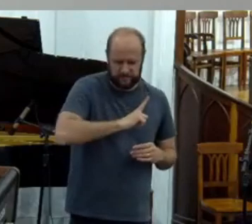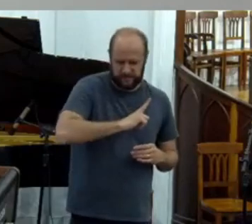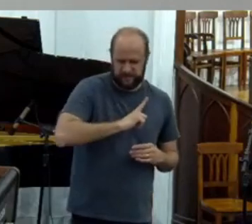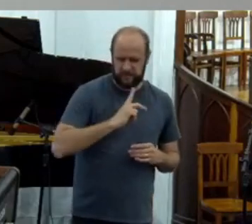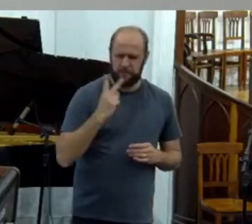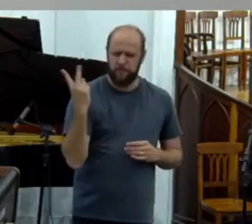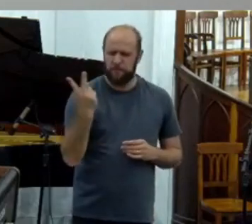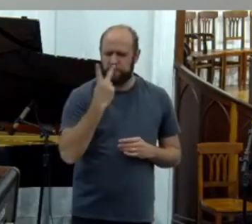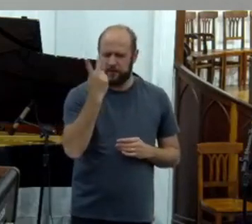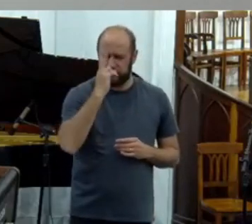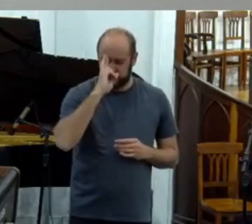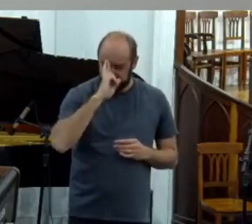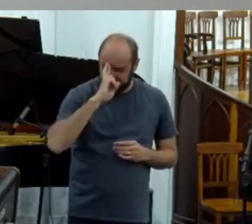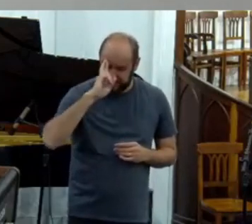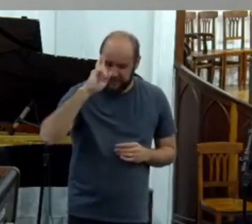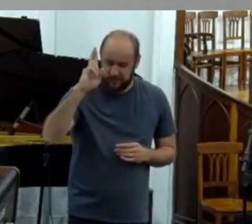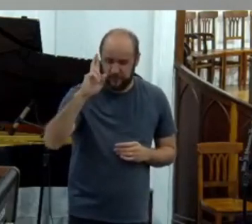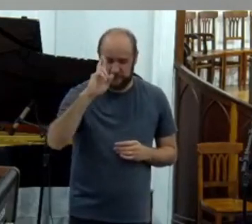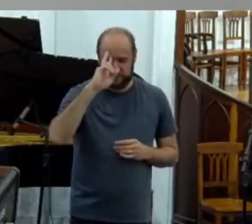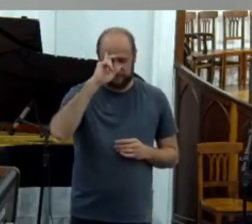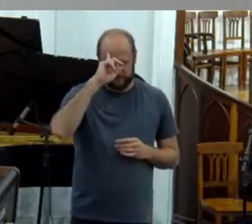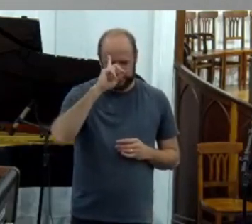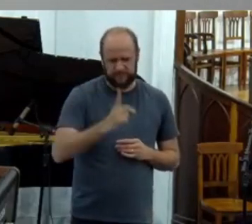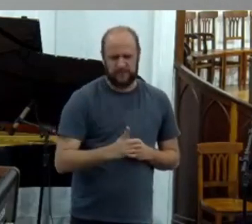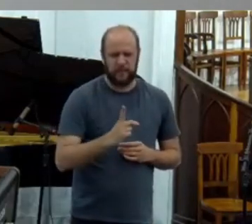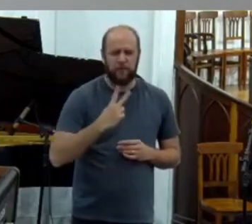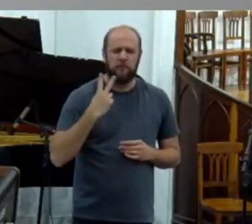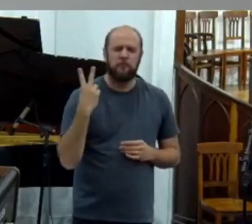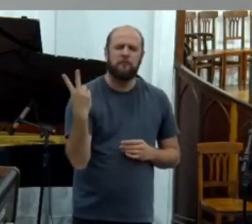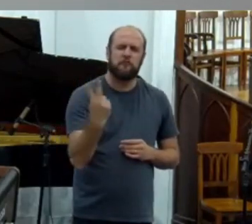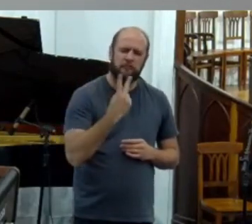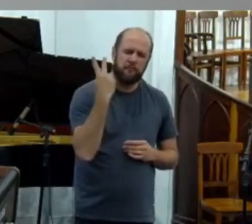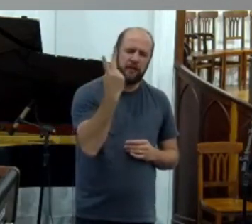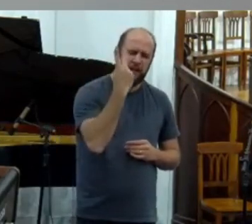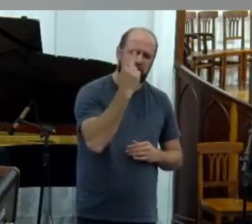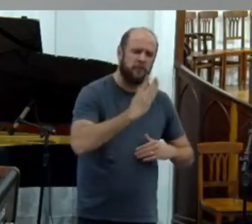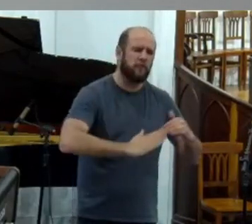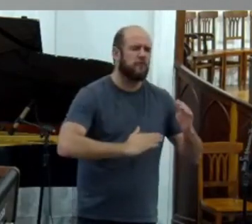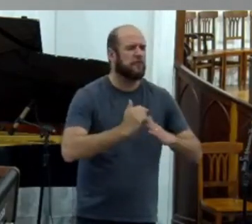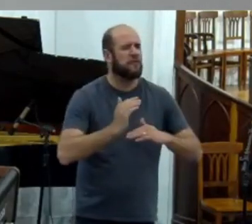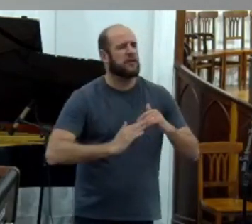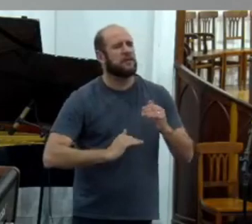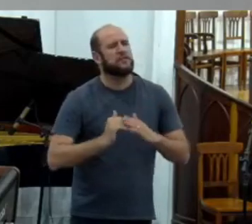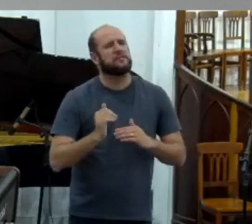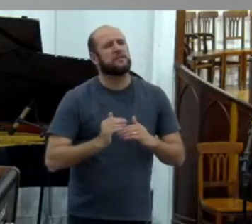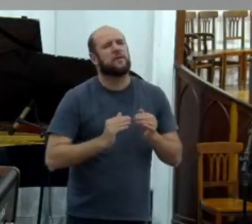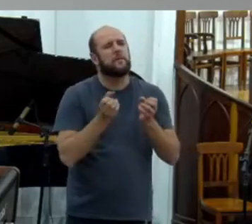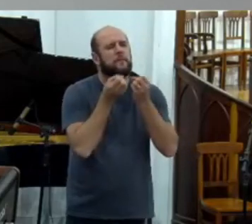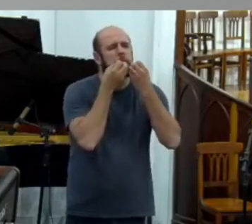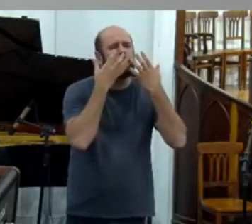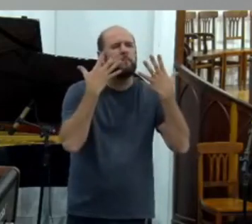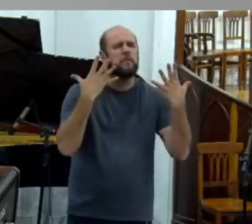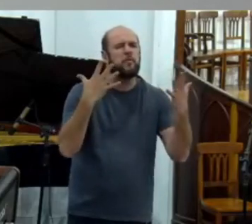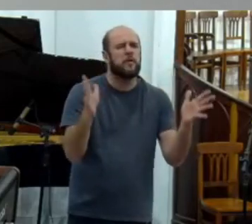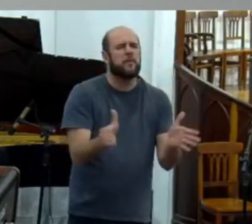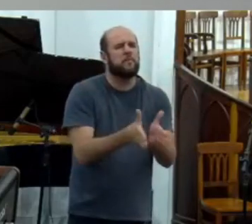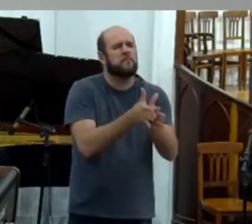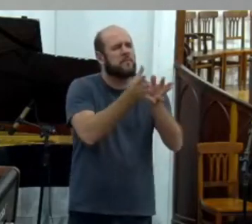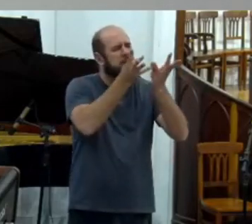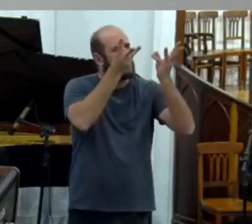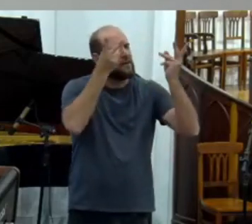determinado pelo Senhor. É um valor que é estabelecido pela Tua boa e